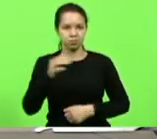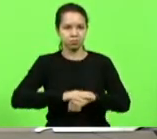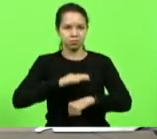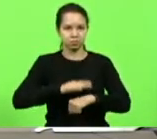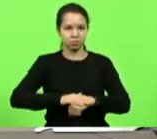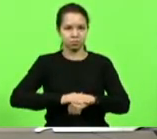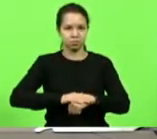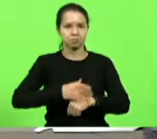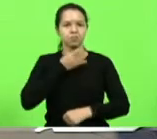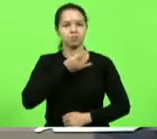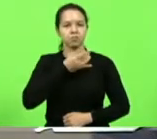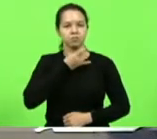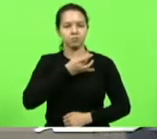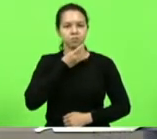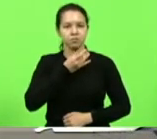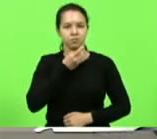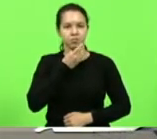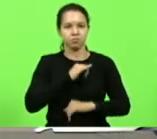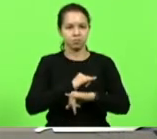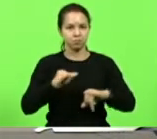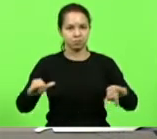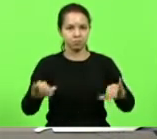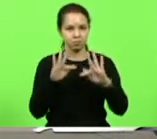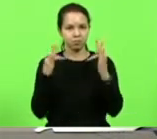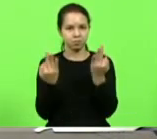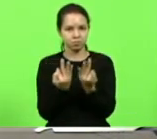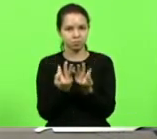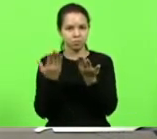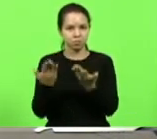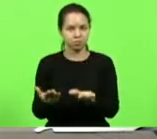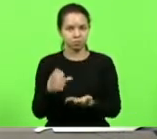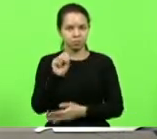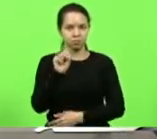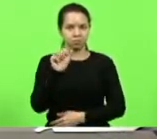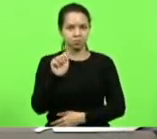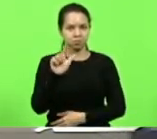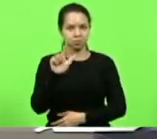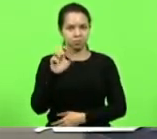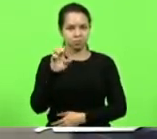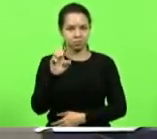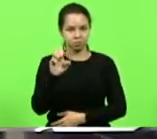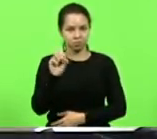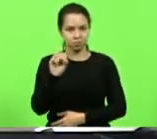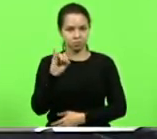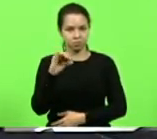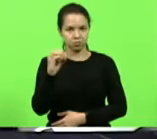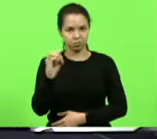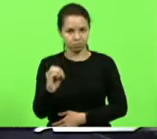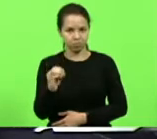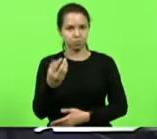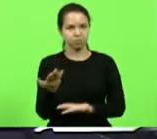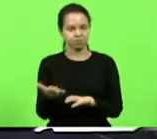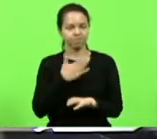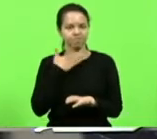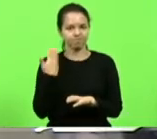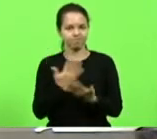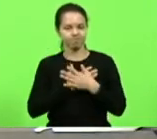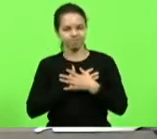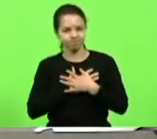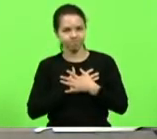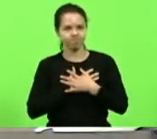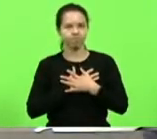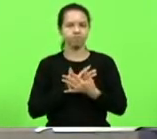Valdir Cobalcini, manifestando aos familiares do senhor Salésio Kinderman pesar pelo seu falecimento, em